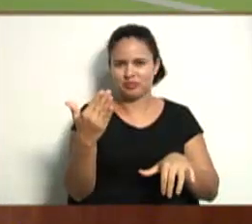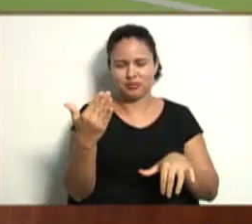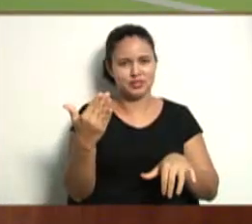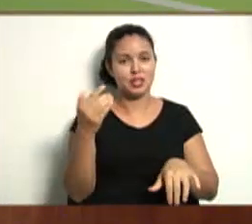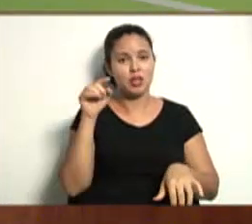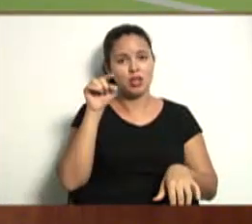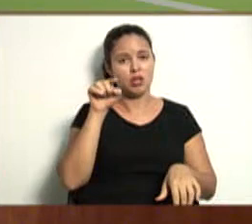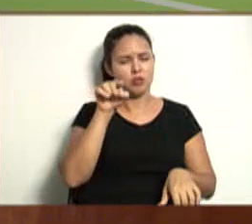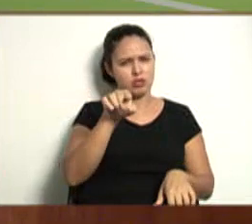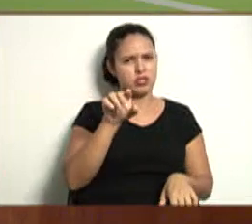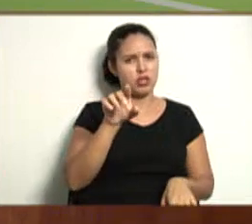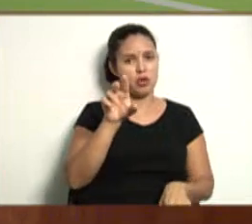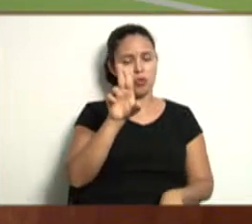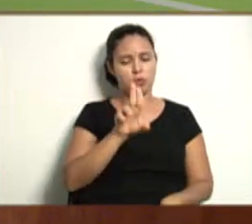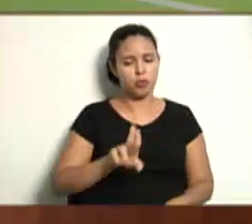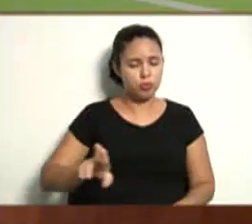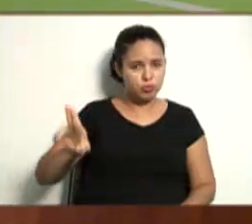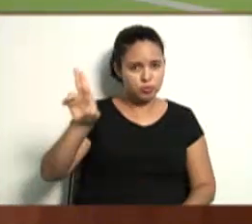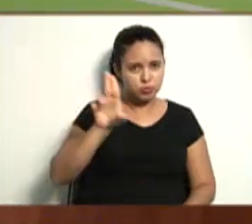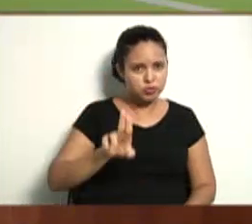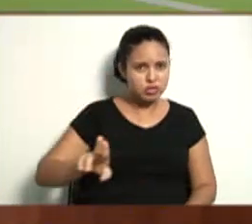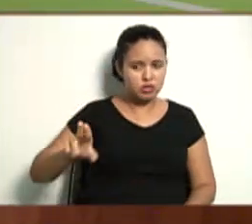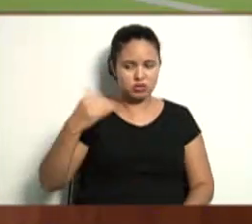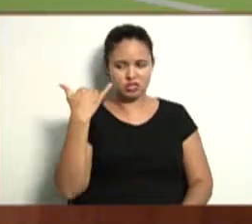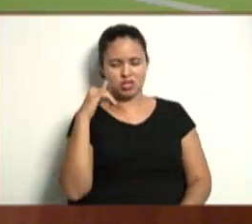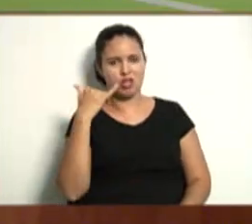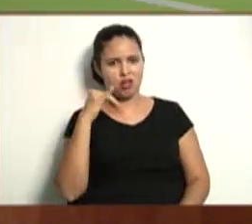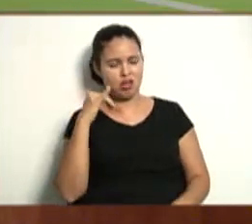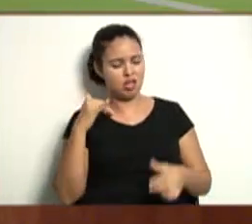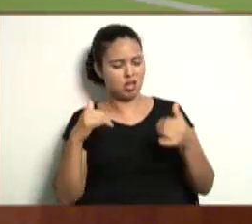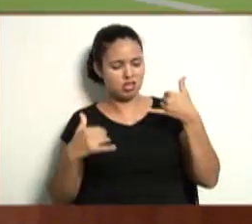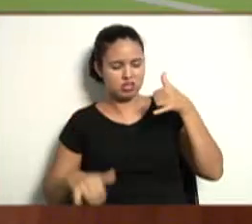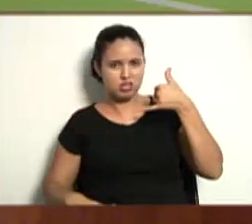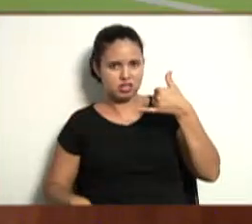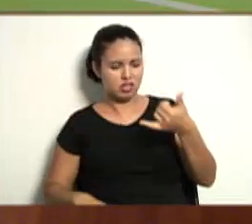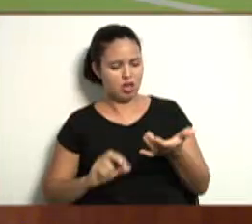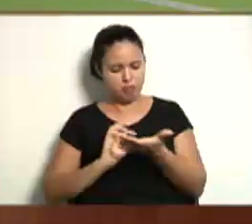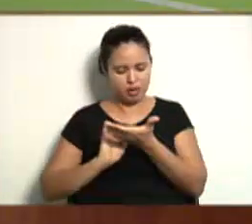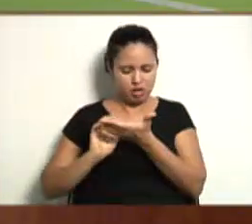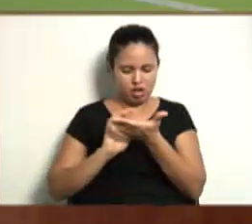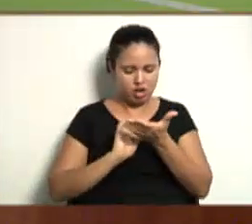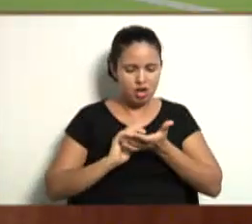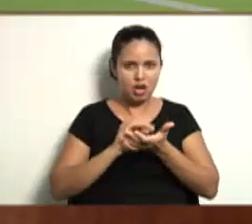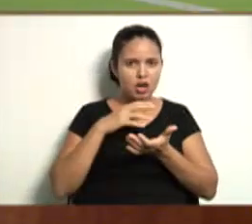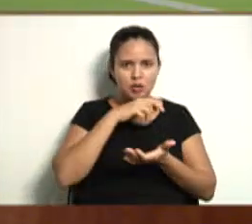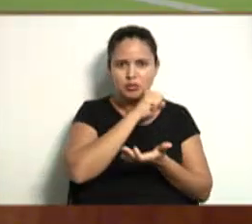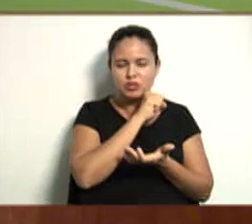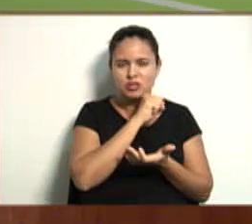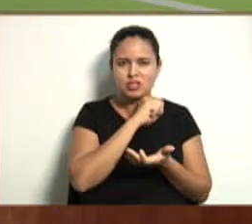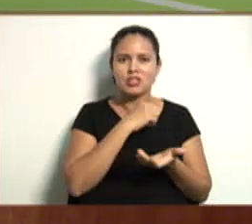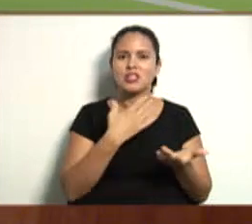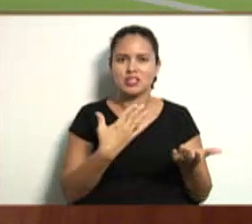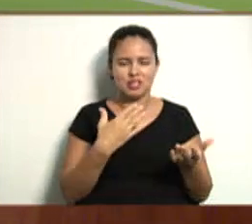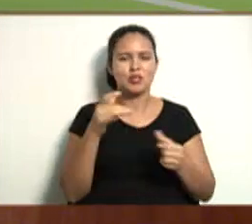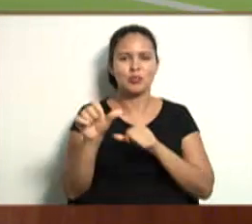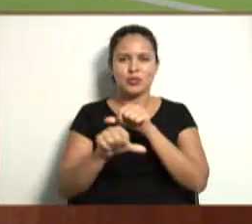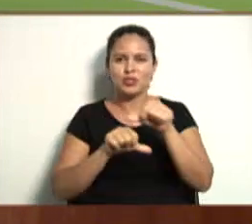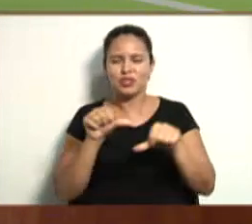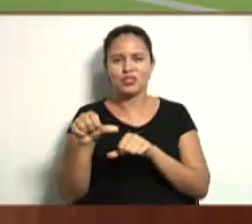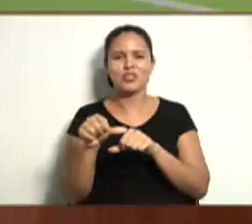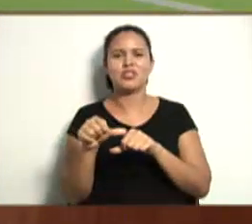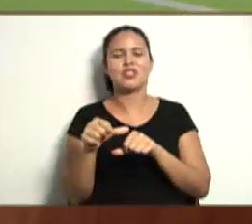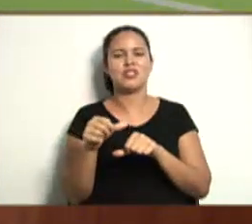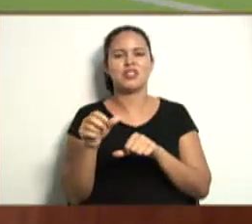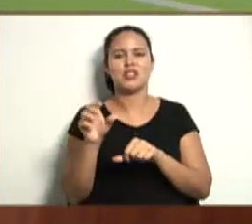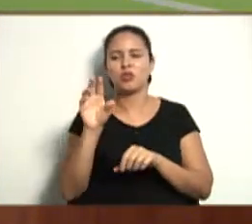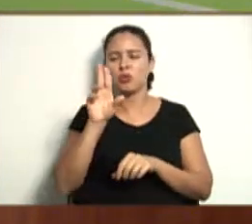que nós no celular. Veja, mudou o instrumento de trabalho, mudou também a